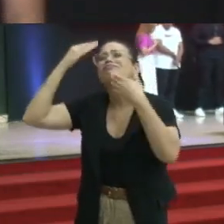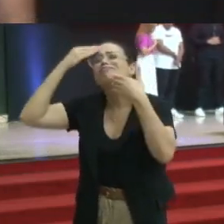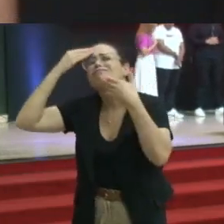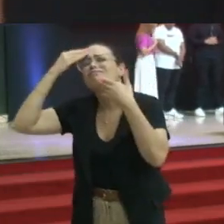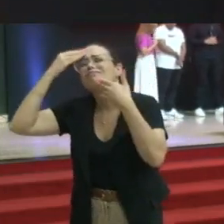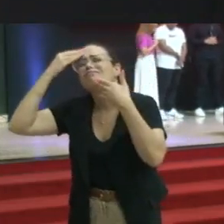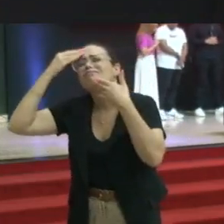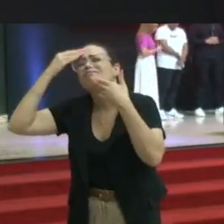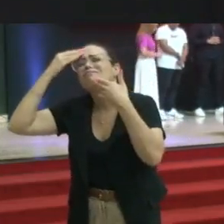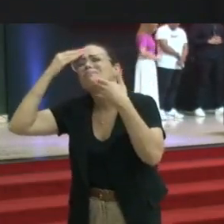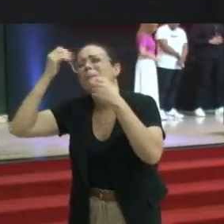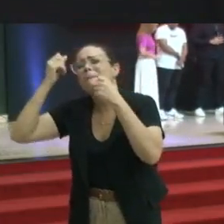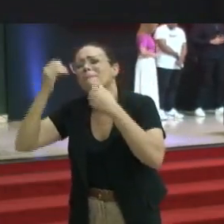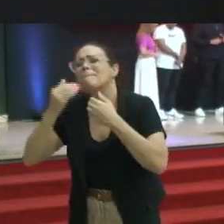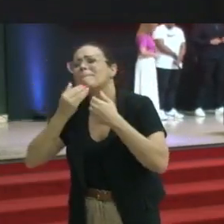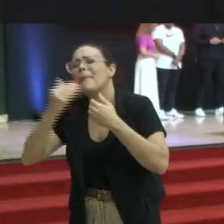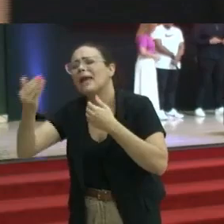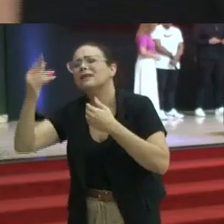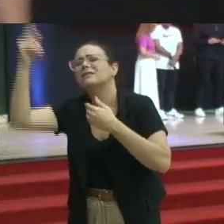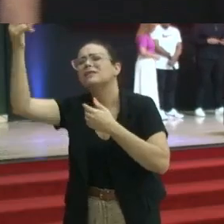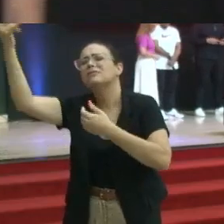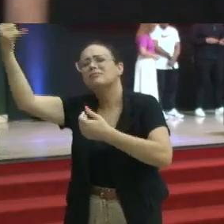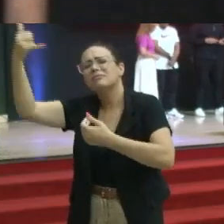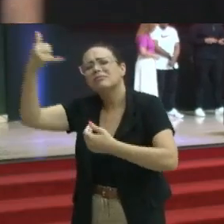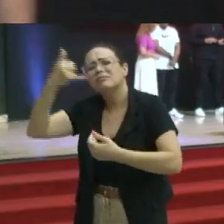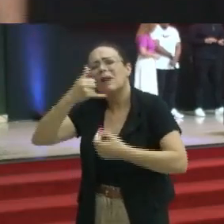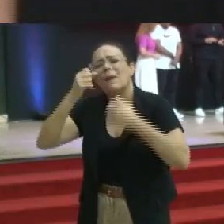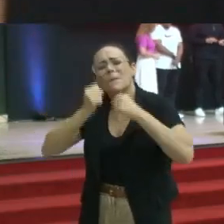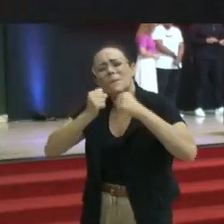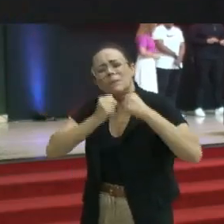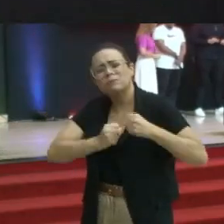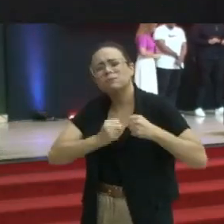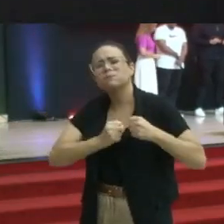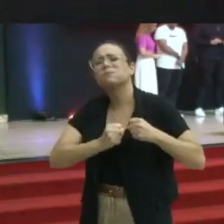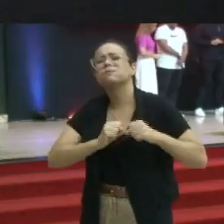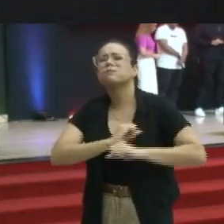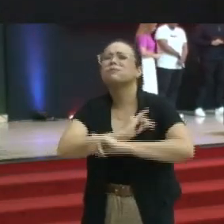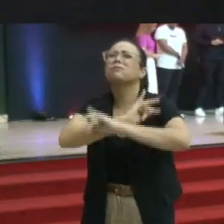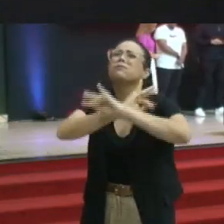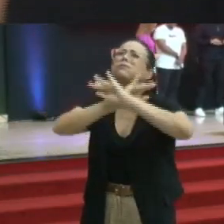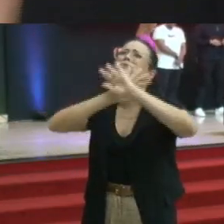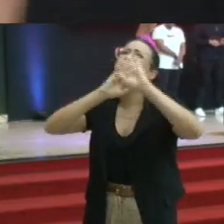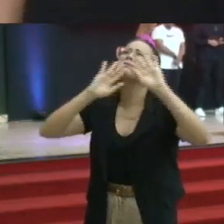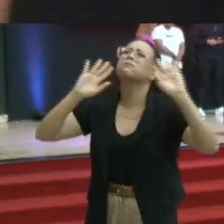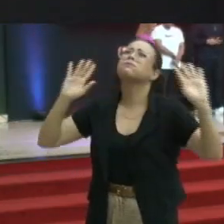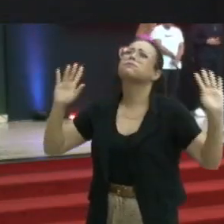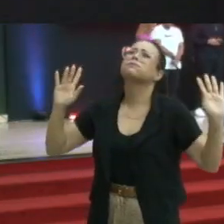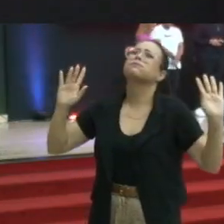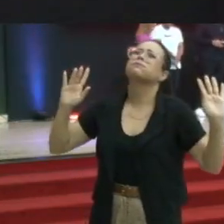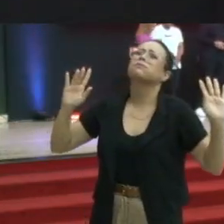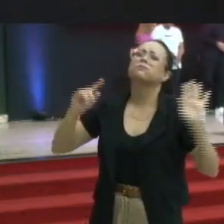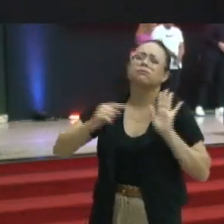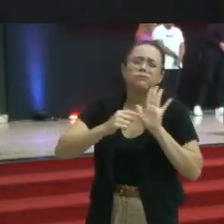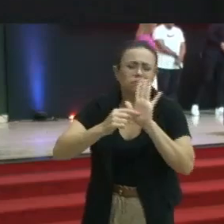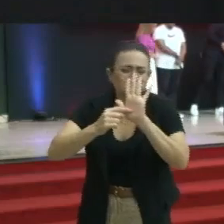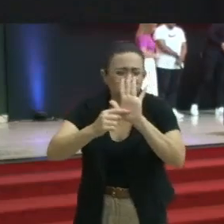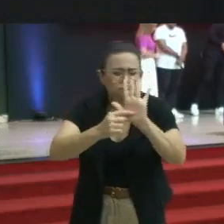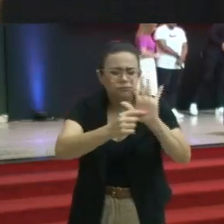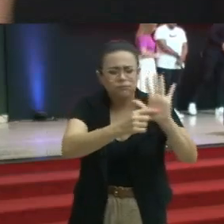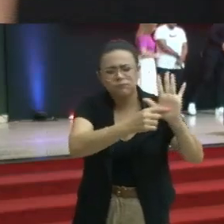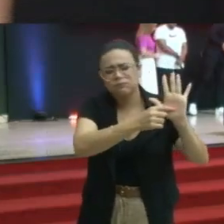para que o teu poder se manifeste, para que a tua glória se manifeste, para que a tua presença